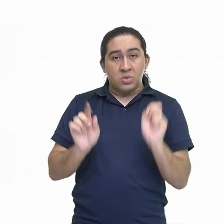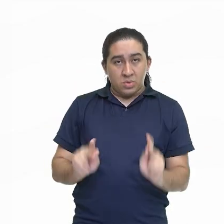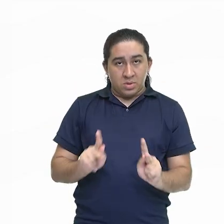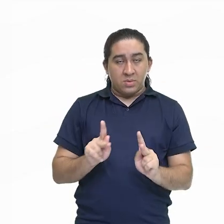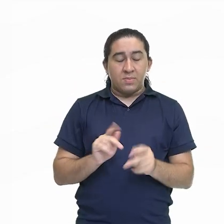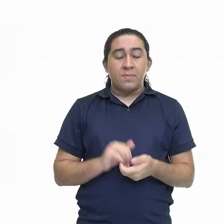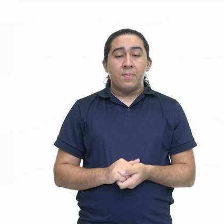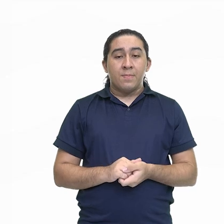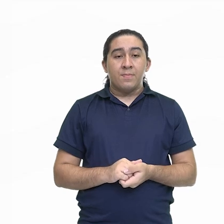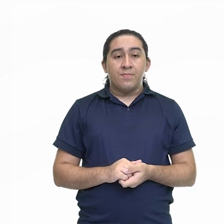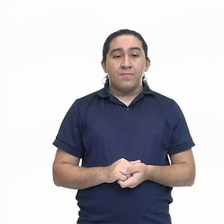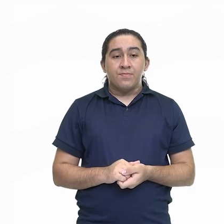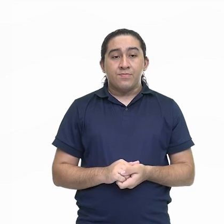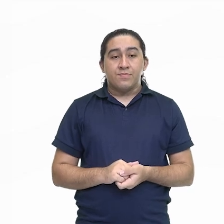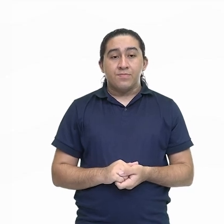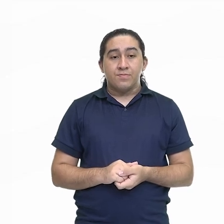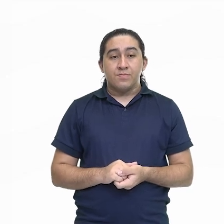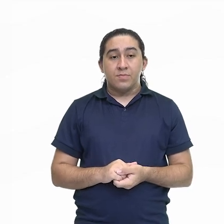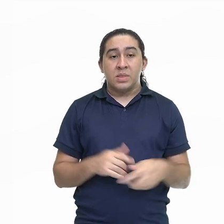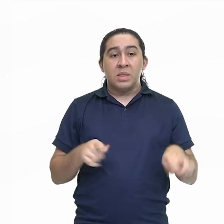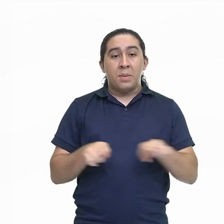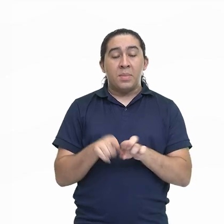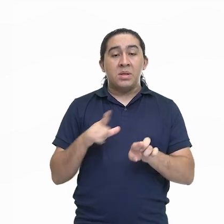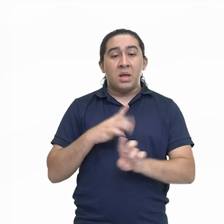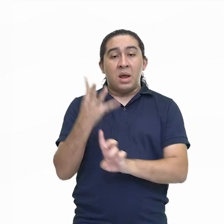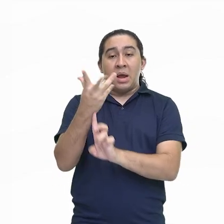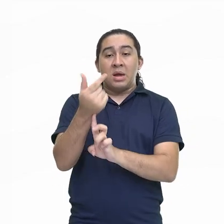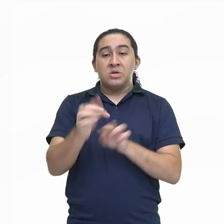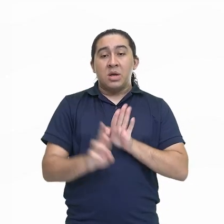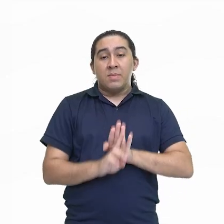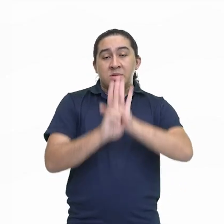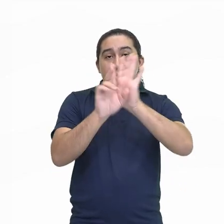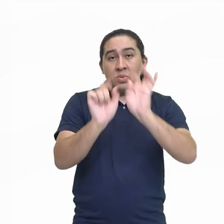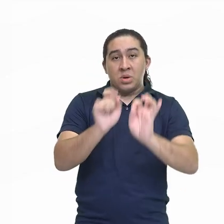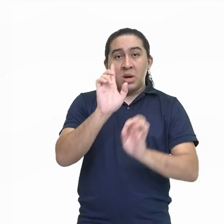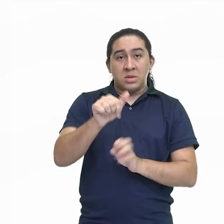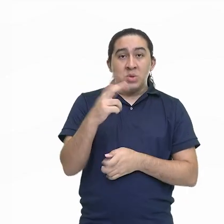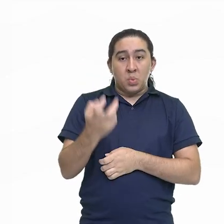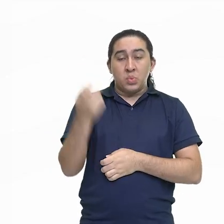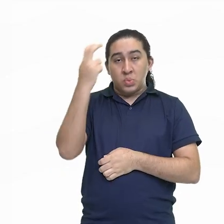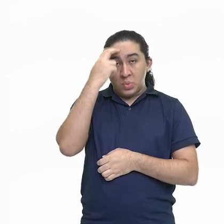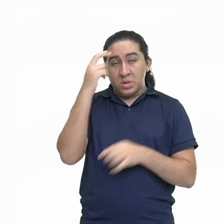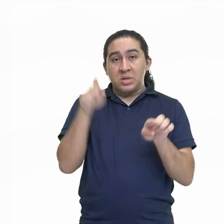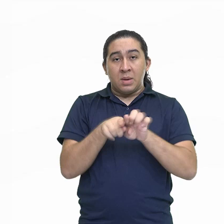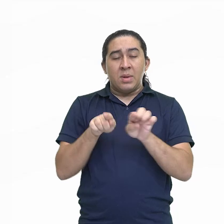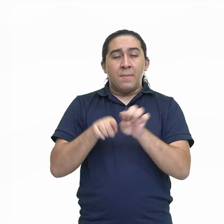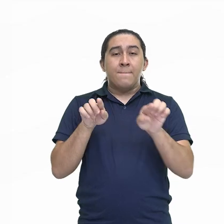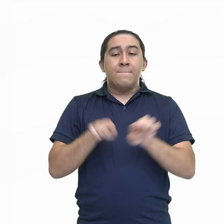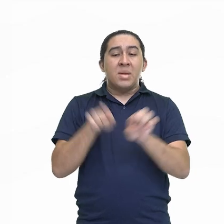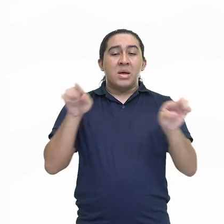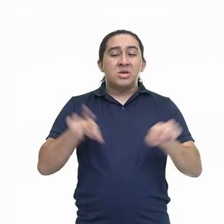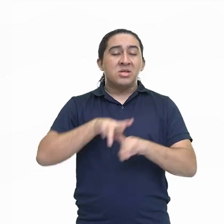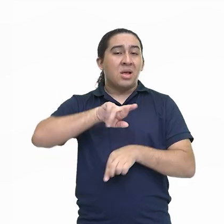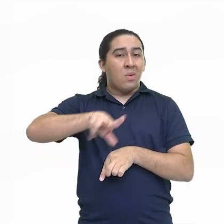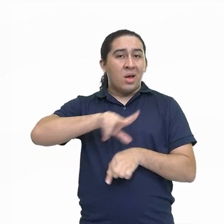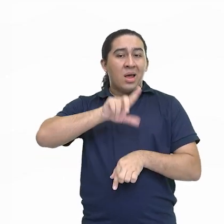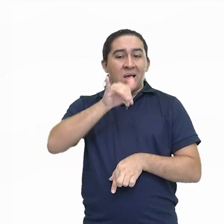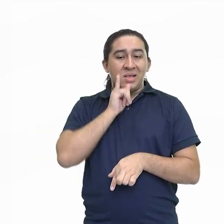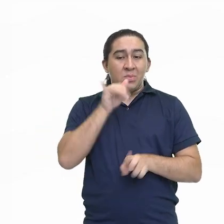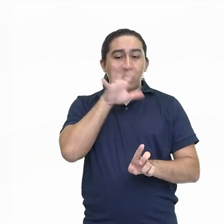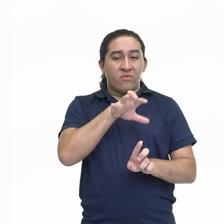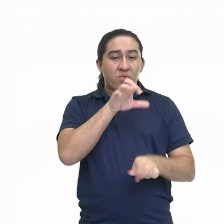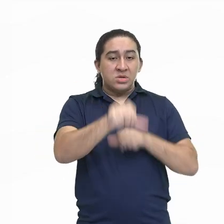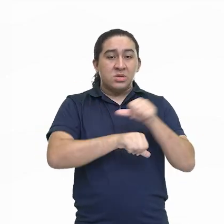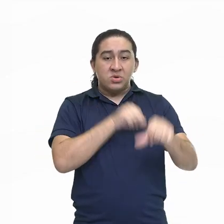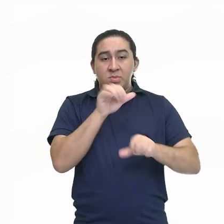tá? Nós temos a arte que vai representar essa cultura, mas ela não vai fazer mudança,